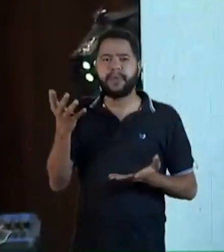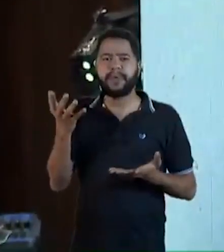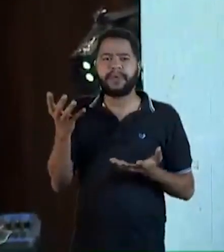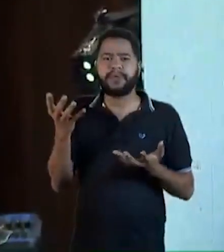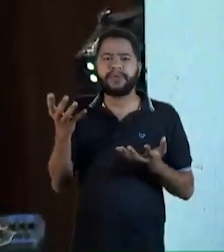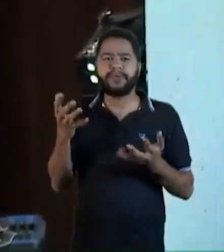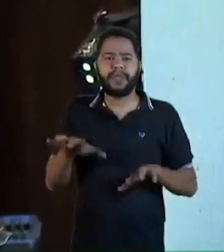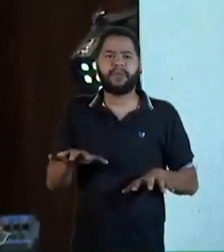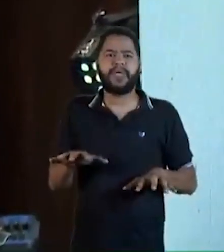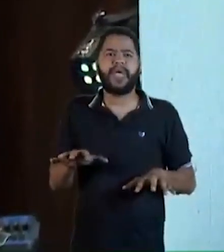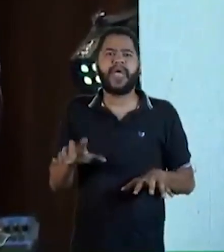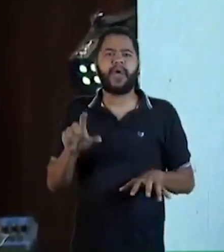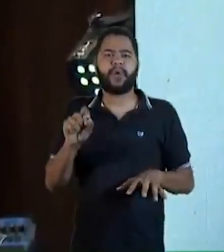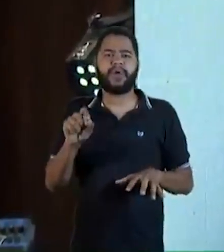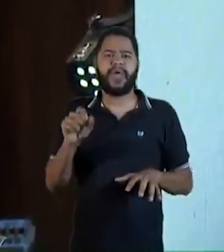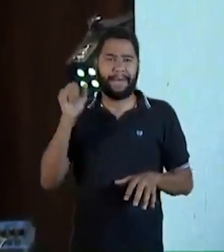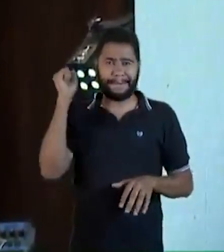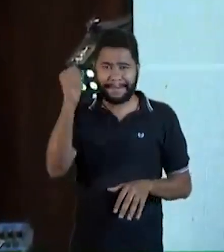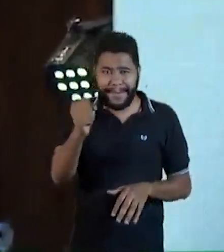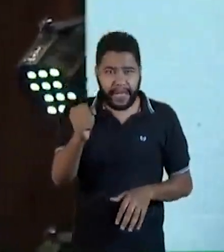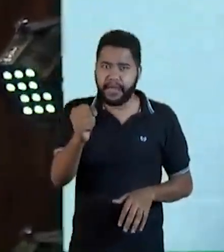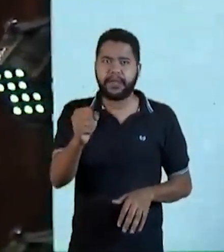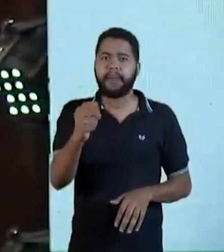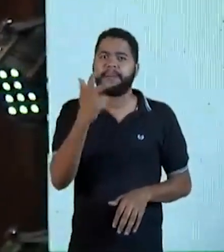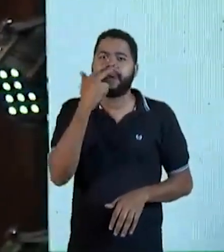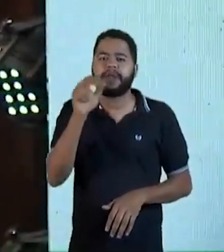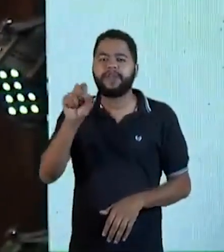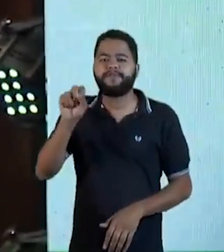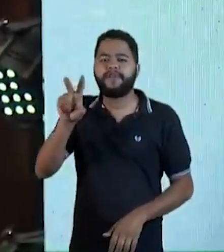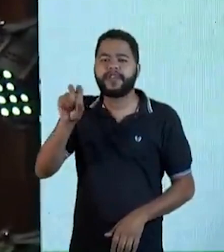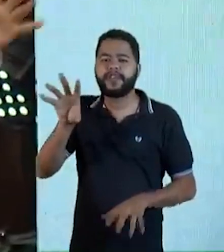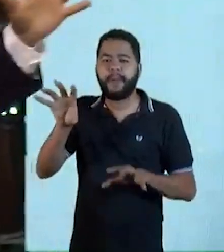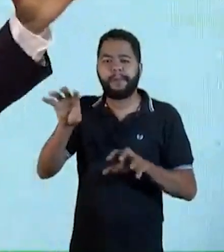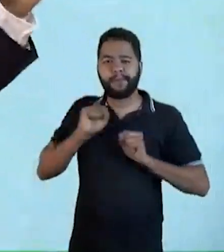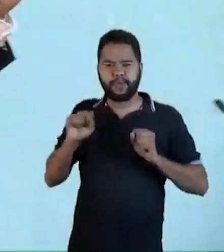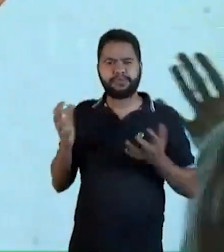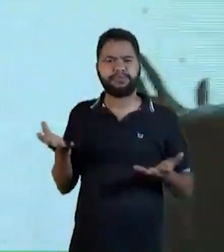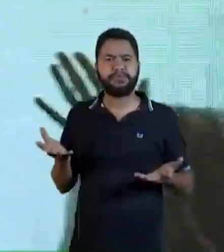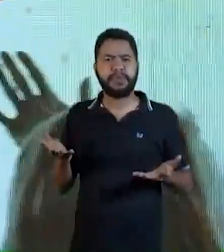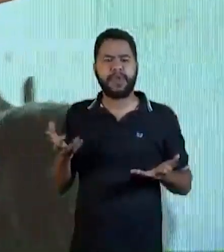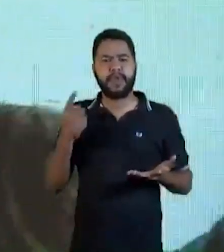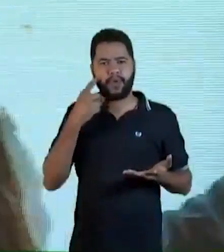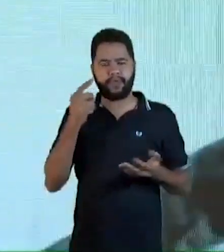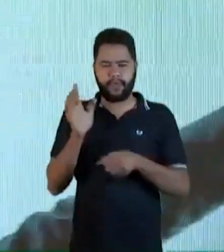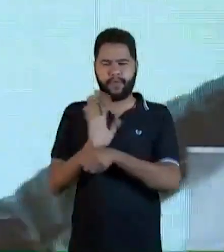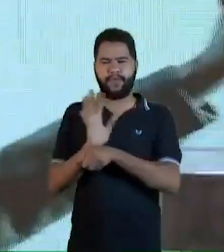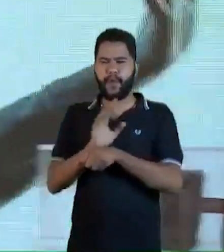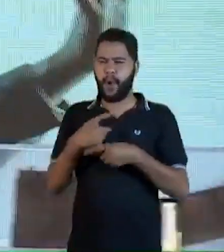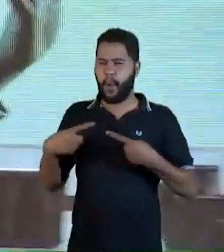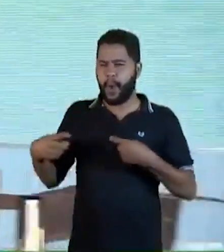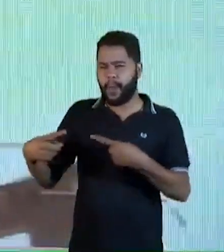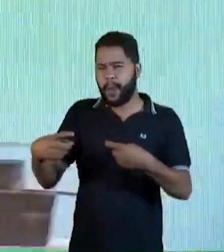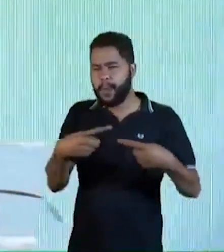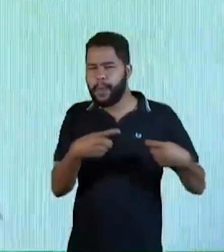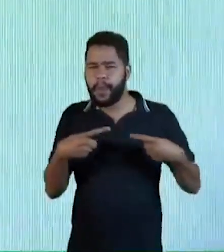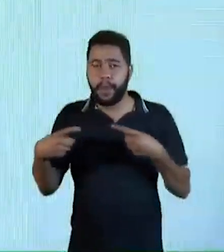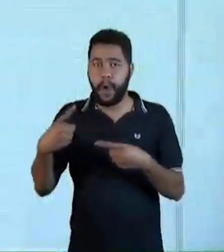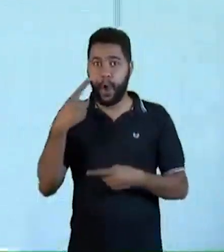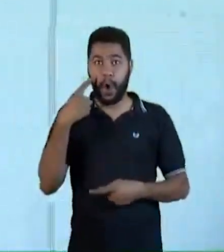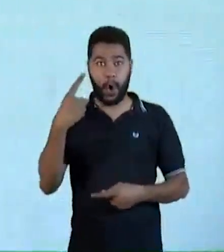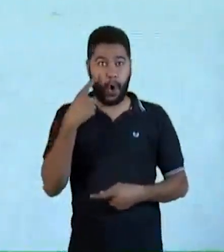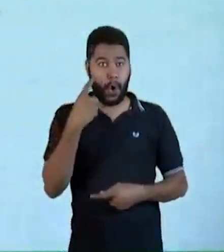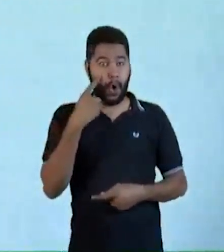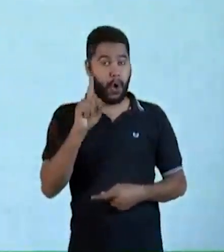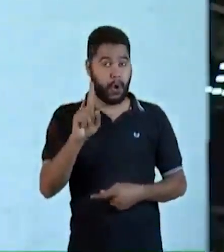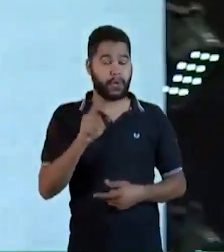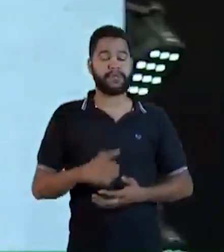o diabo não quer simplesmente matar ele quer te envenenar é só que eu tava vendo um filme de guerra esses dias e aí Olha o